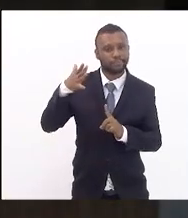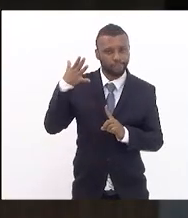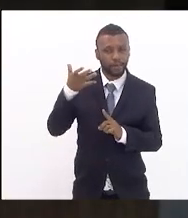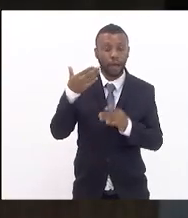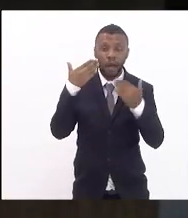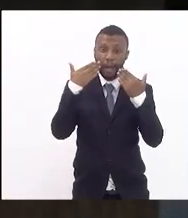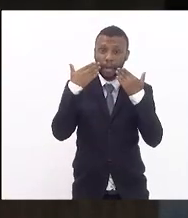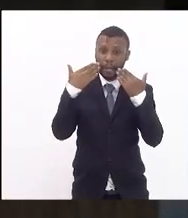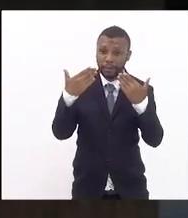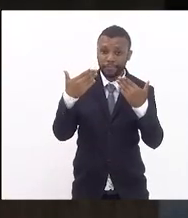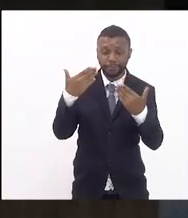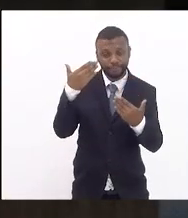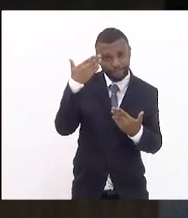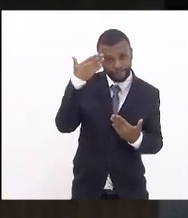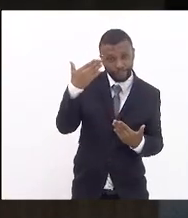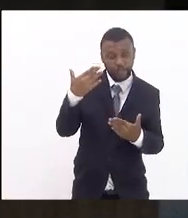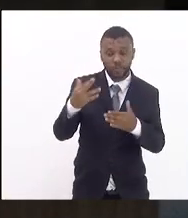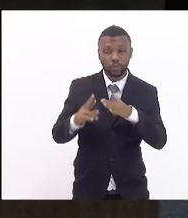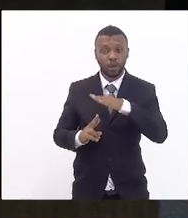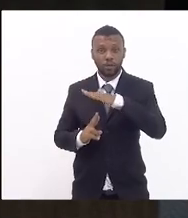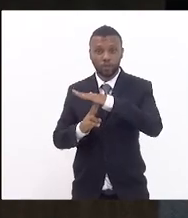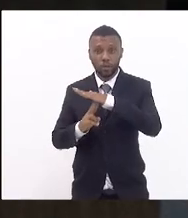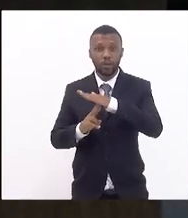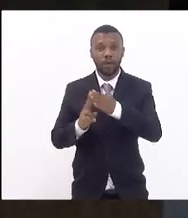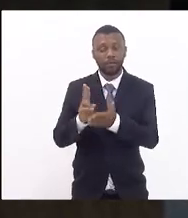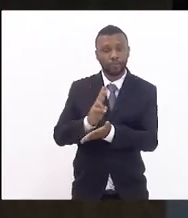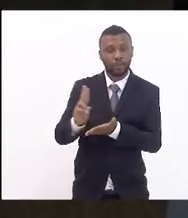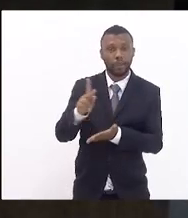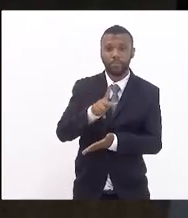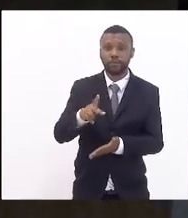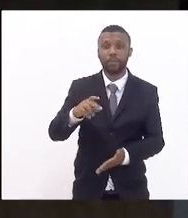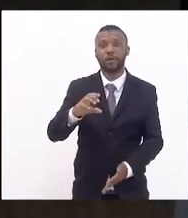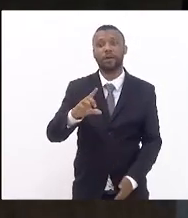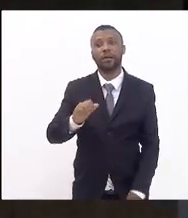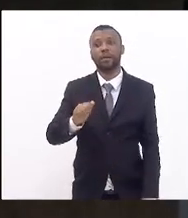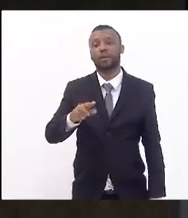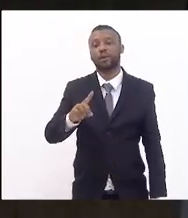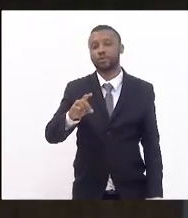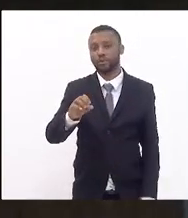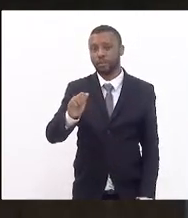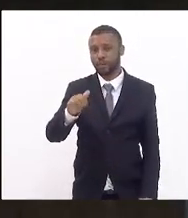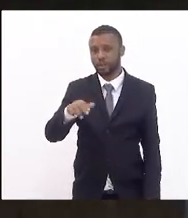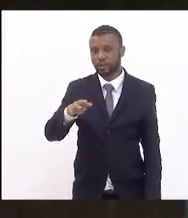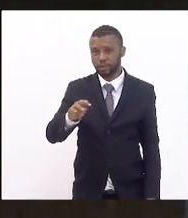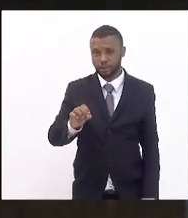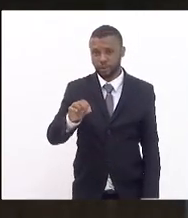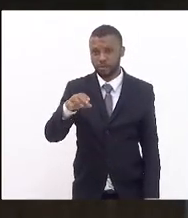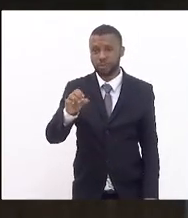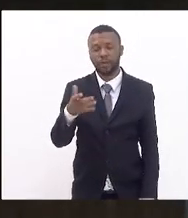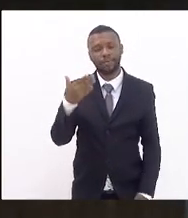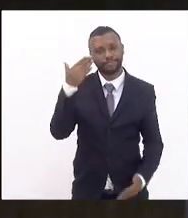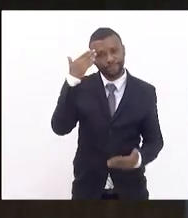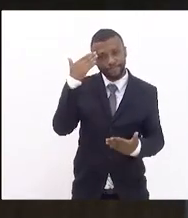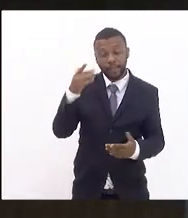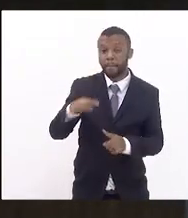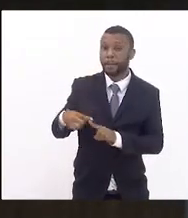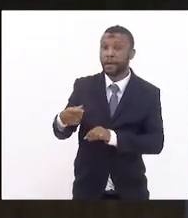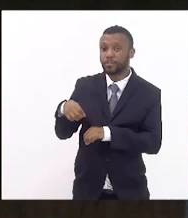público da parte do reitor da minha universidade, professor Antônio Cláudio Nóbrega, que é um agradecimento a Vossa Excelência. E é uma